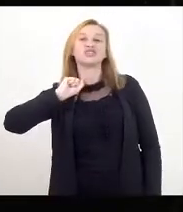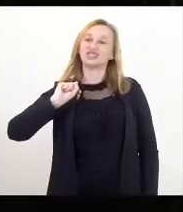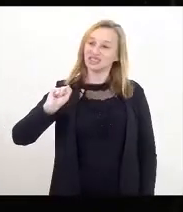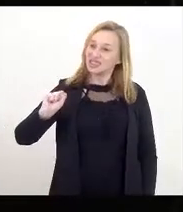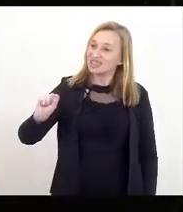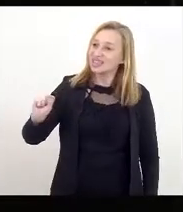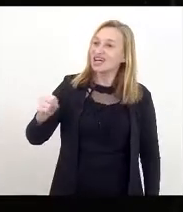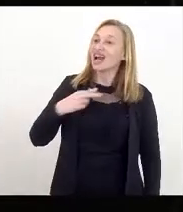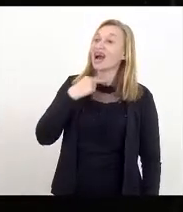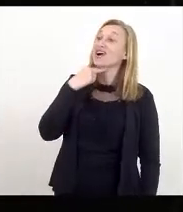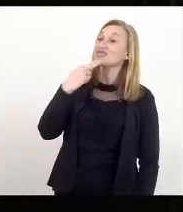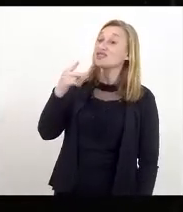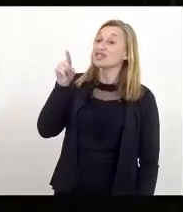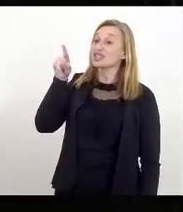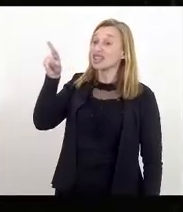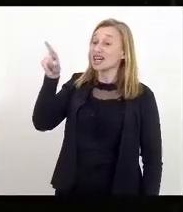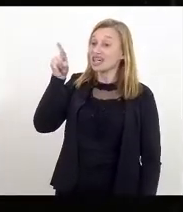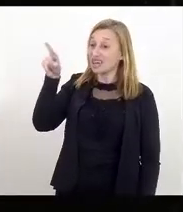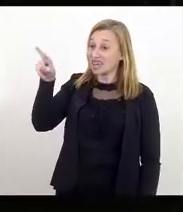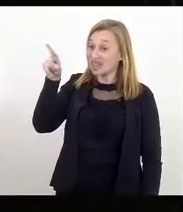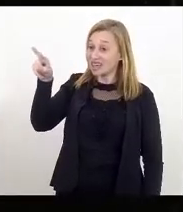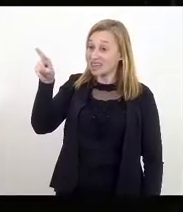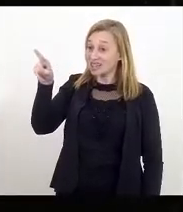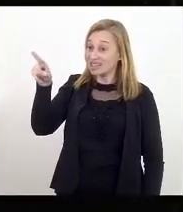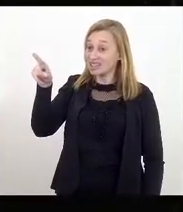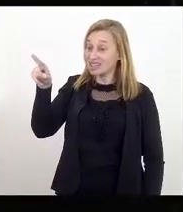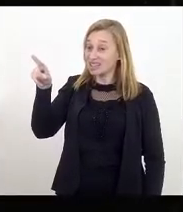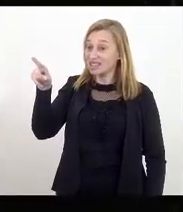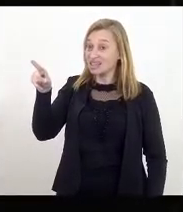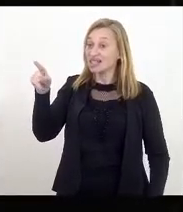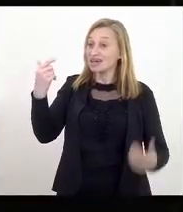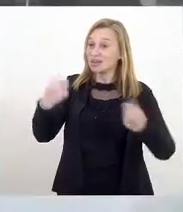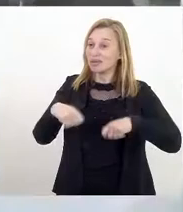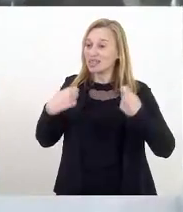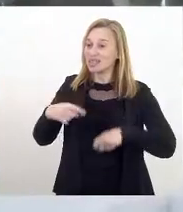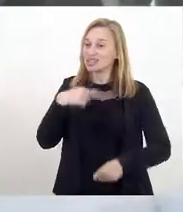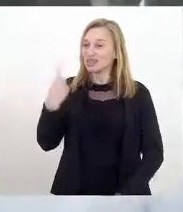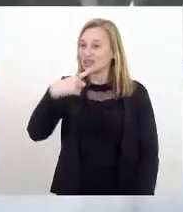que são impactados diretamente com as nossas decisões. Obrigada mais uma vez.